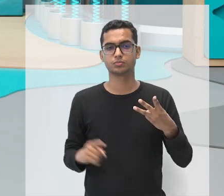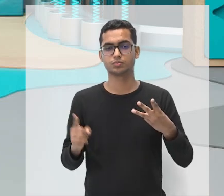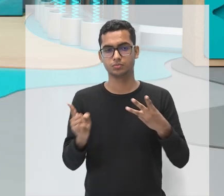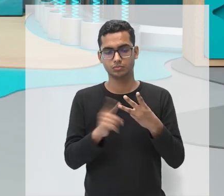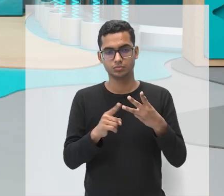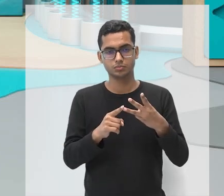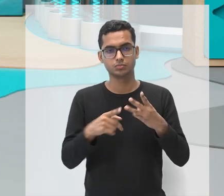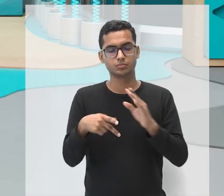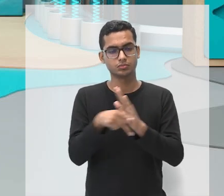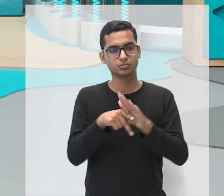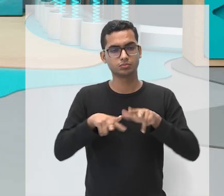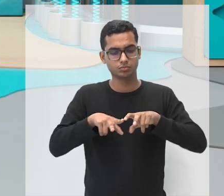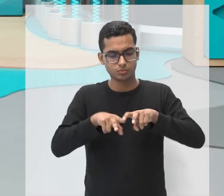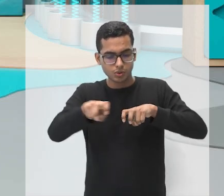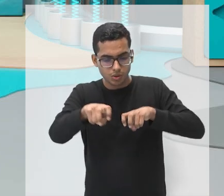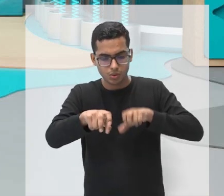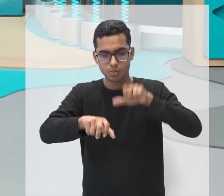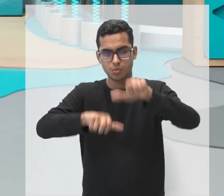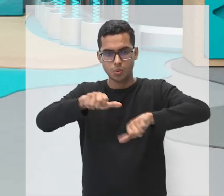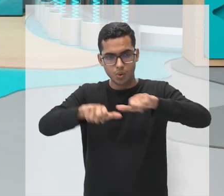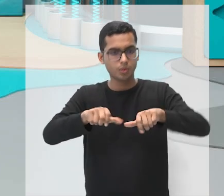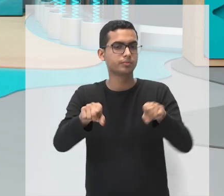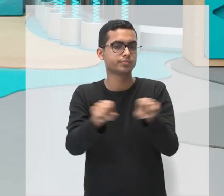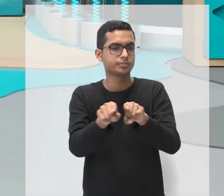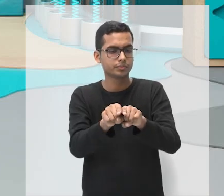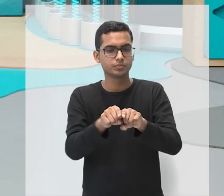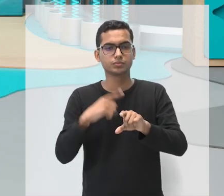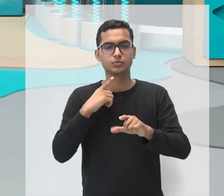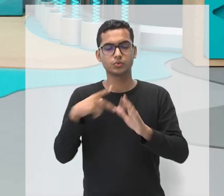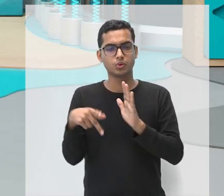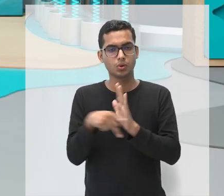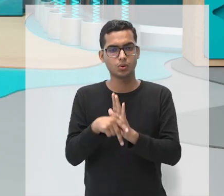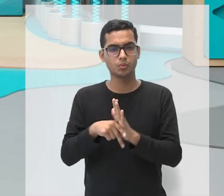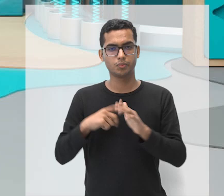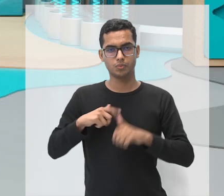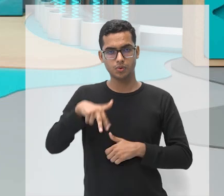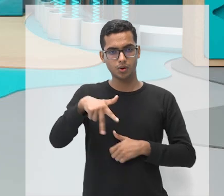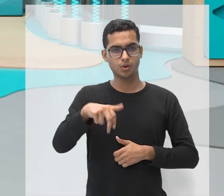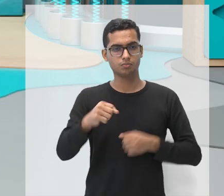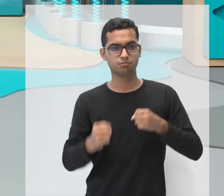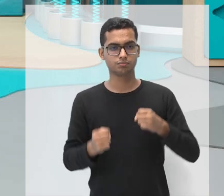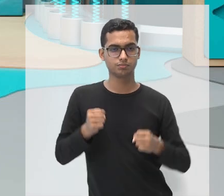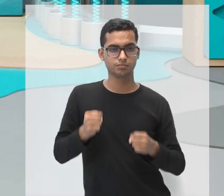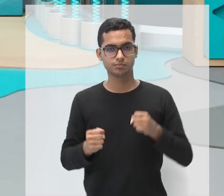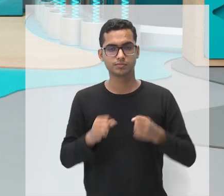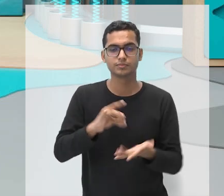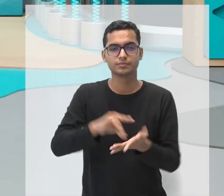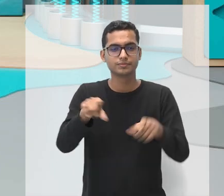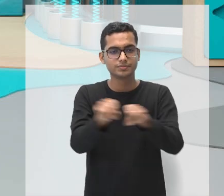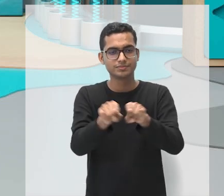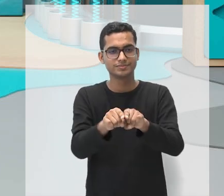atlética e a maratona, isso nas corridas. Nos saltos, a gente vai ter também, olha só,